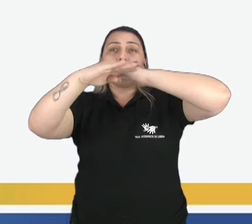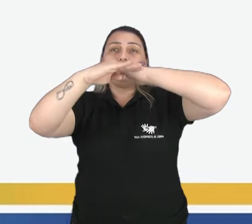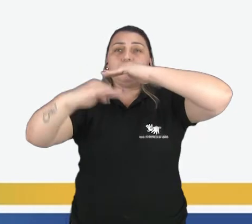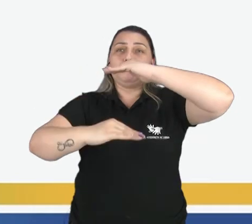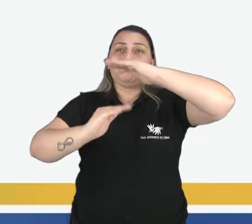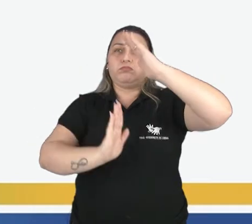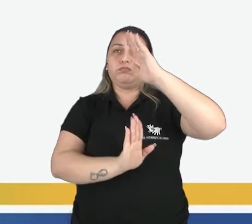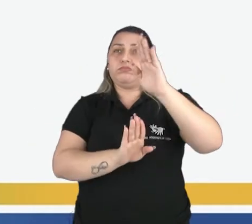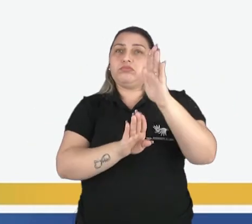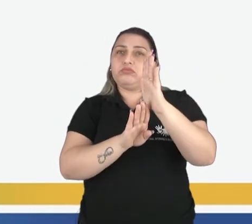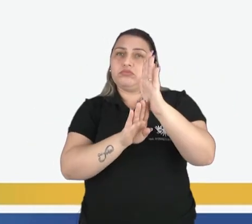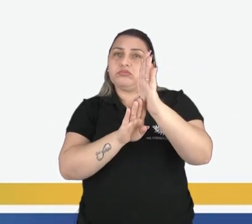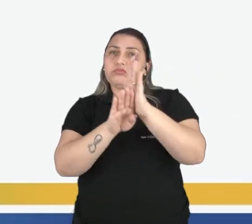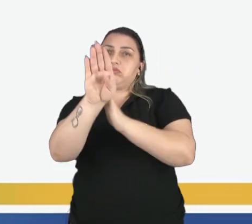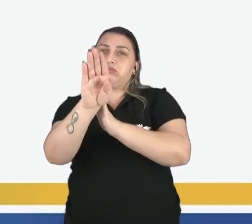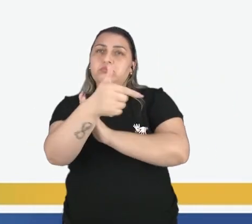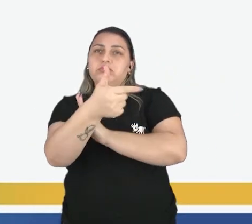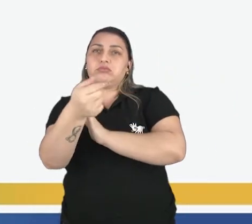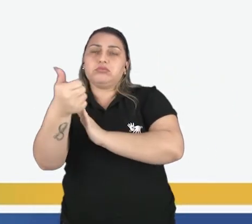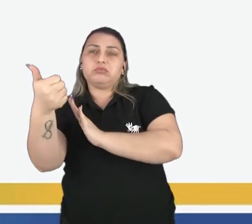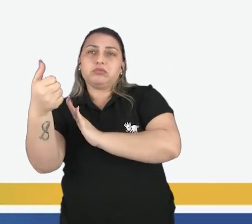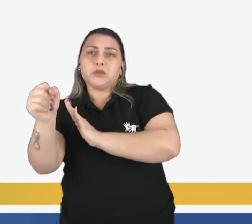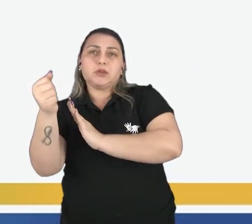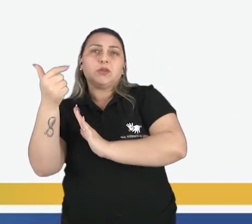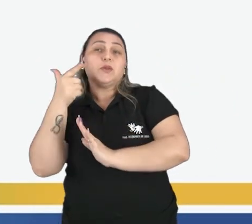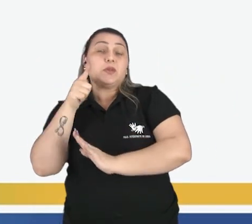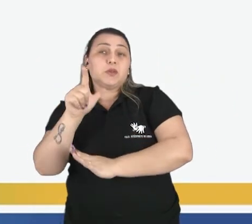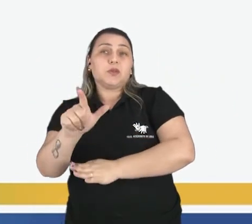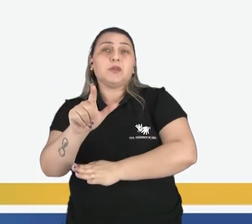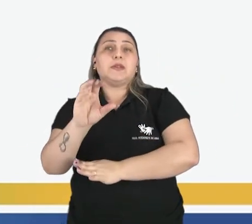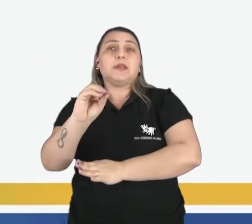subir. Em 2018, alcançou o número de